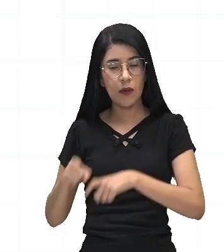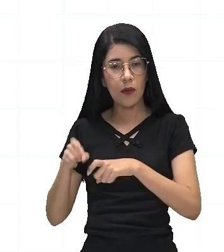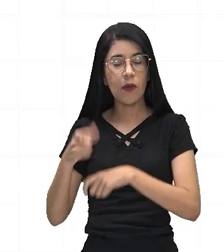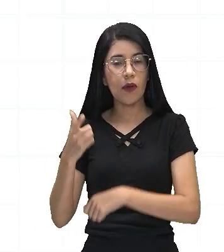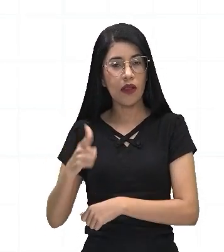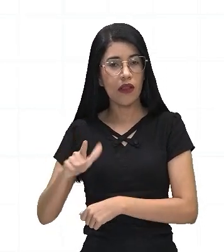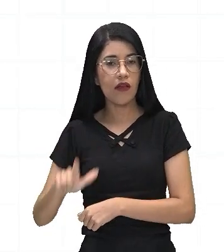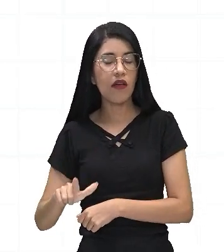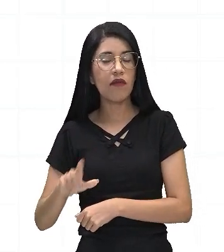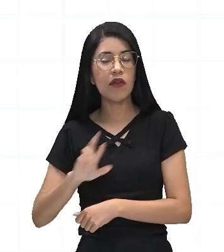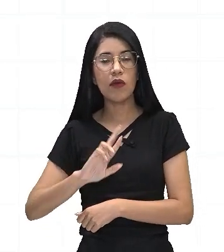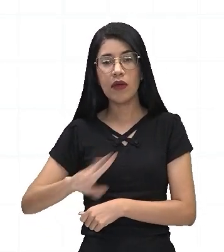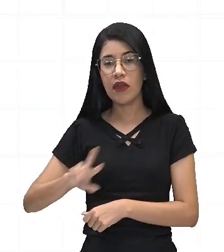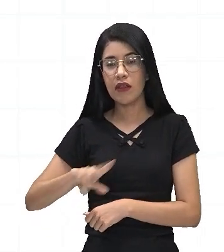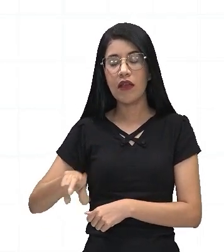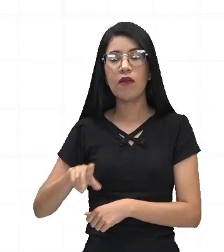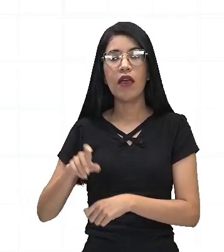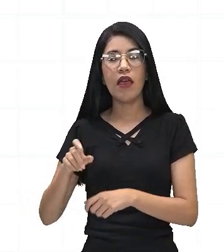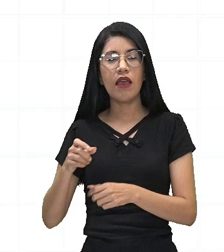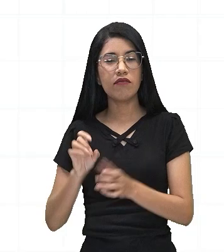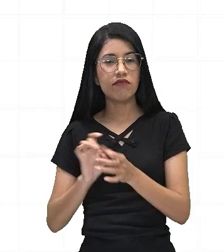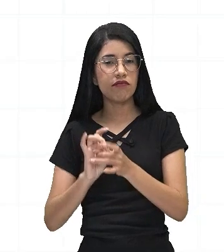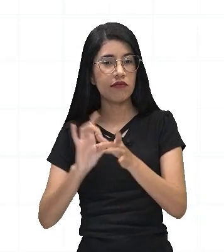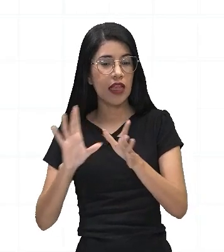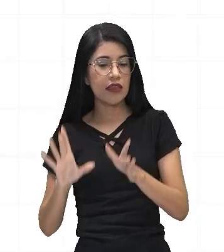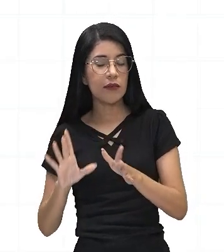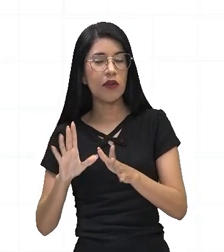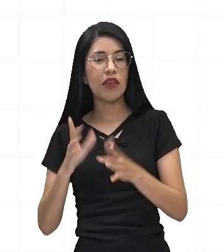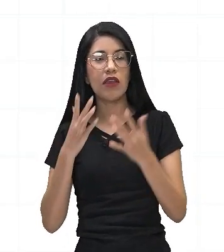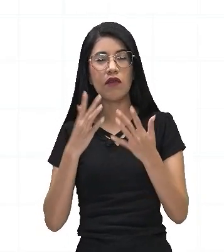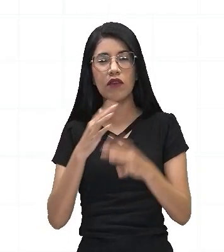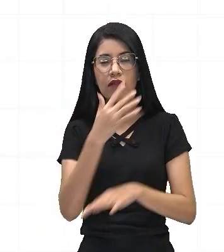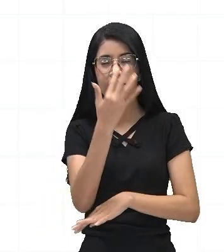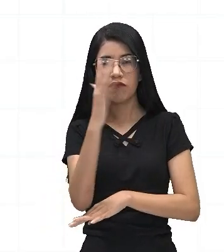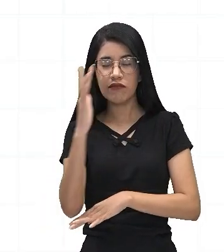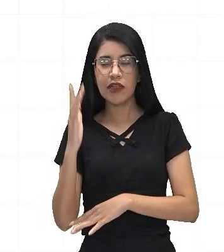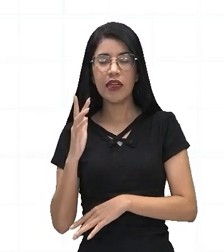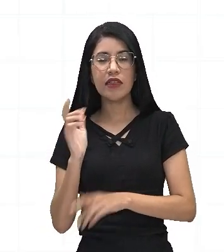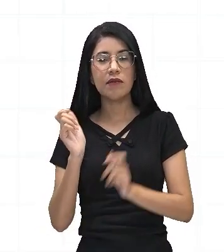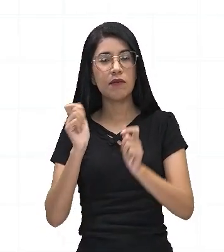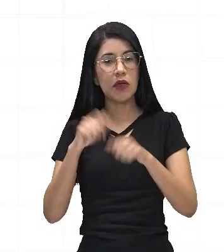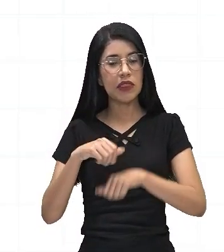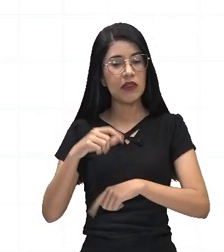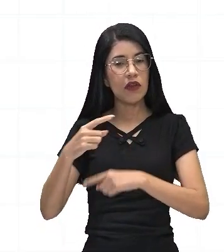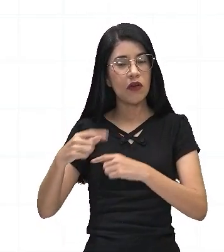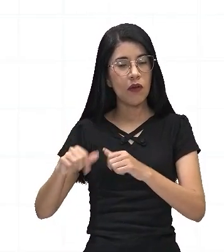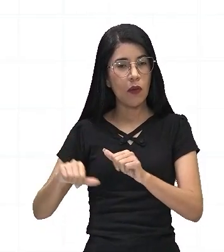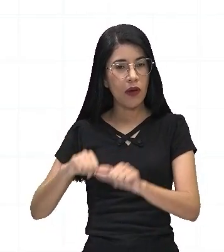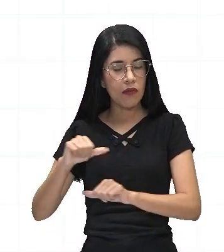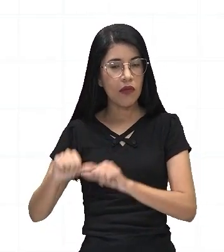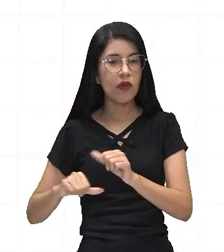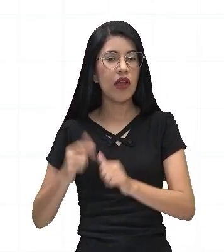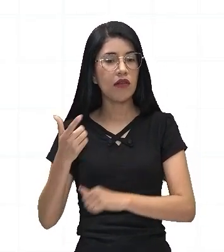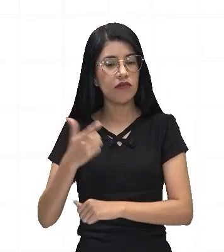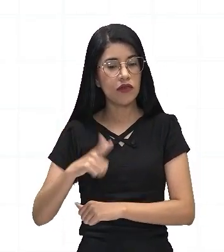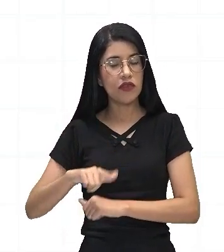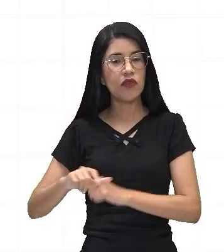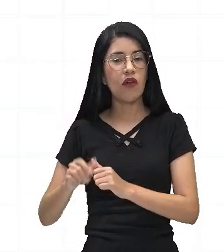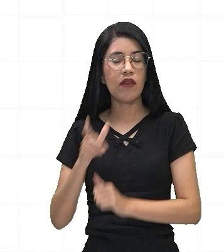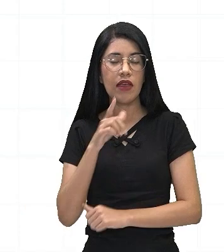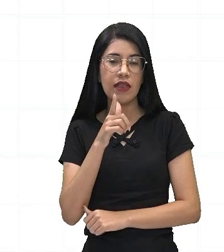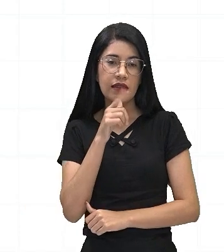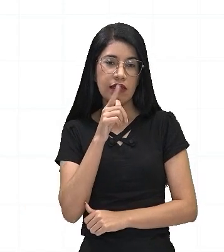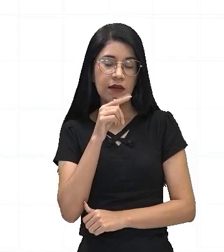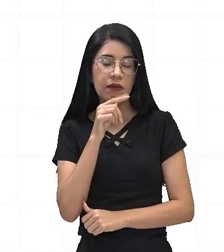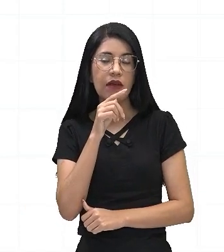renováveis. Renováveis são aqueles que estão disponíveis ali pela natureza, conseguem ser renovados ali no meio ambiente, como a água,